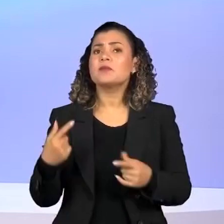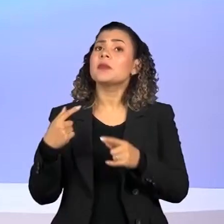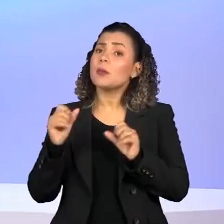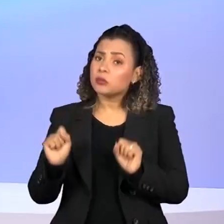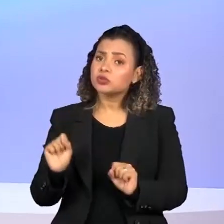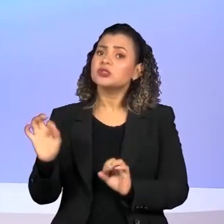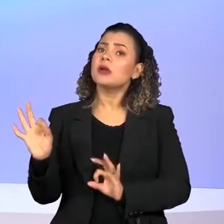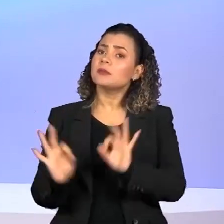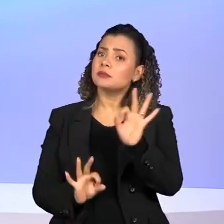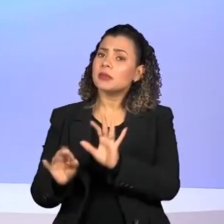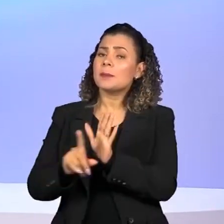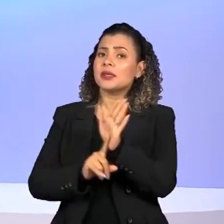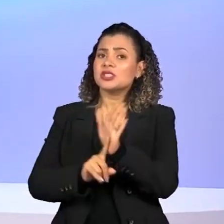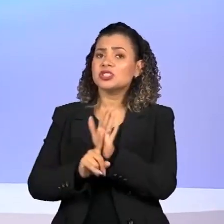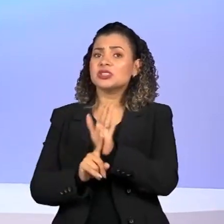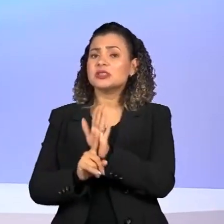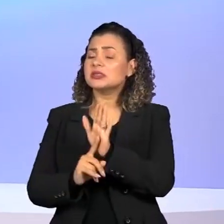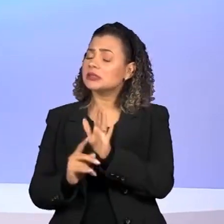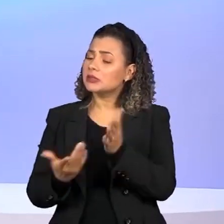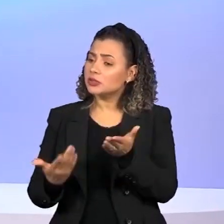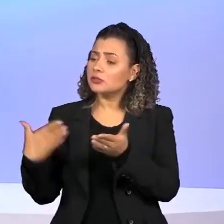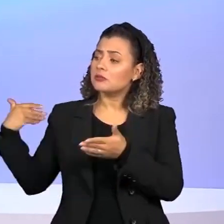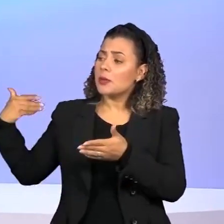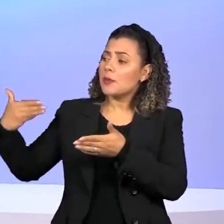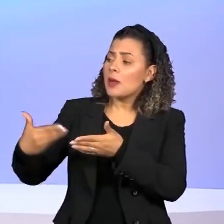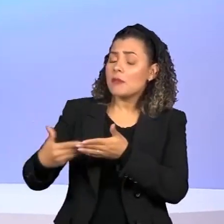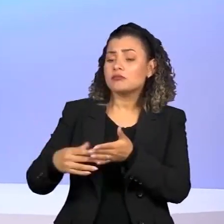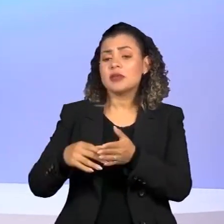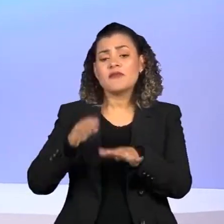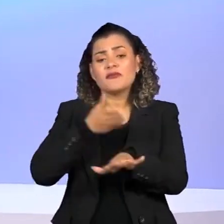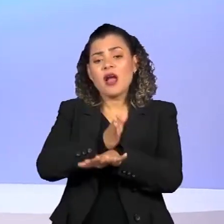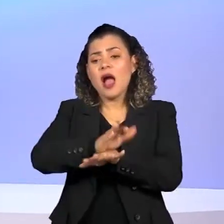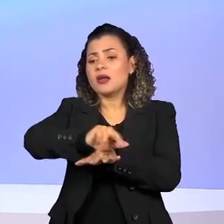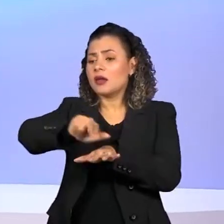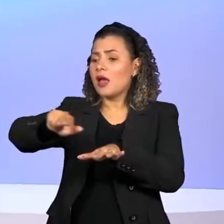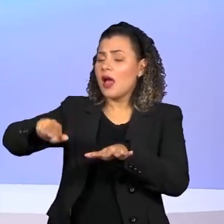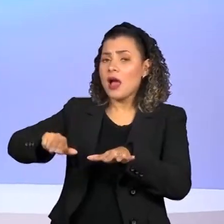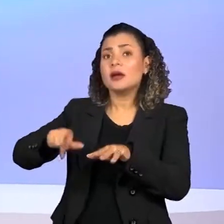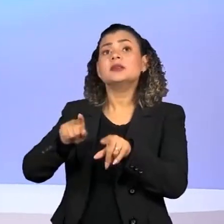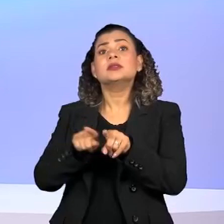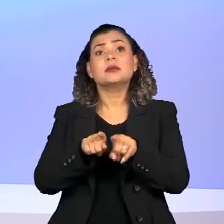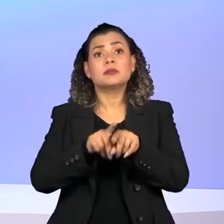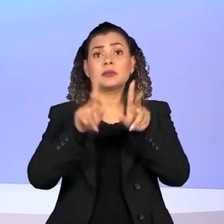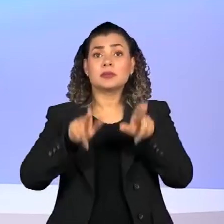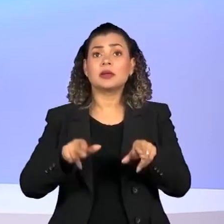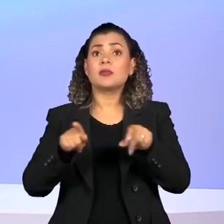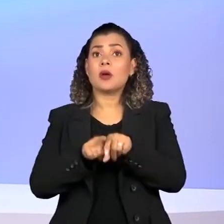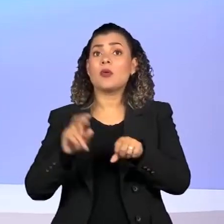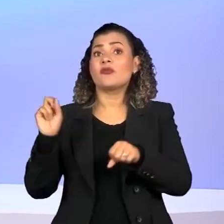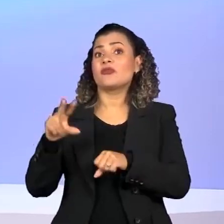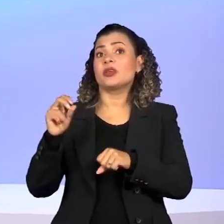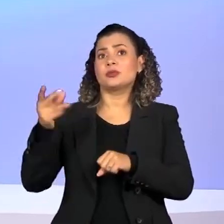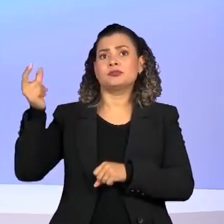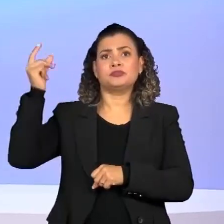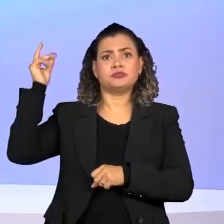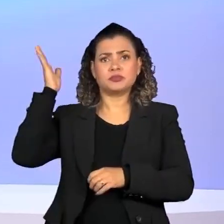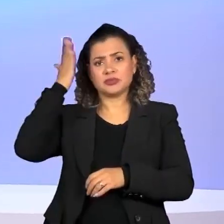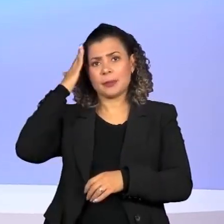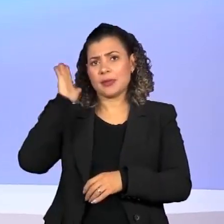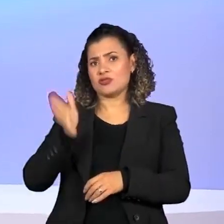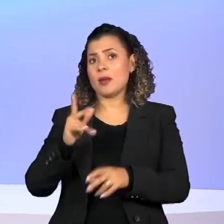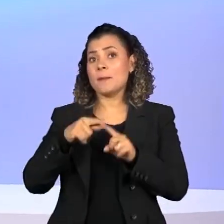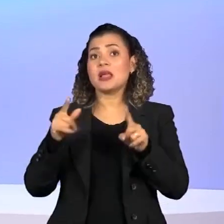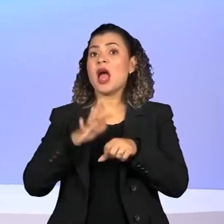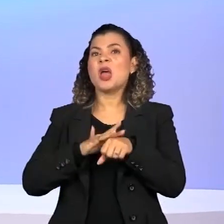poderia talvez ter pesquisas de base em várias áreas de vigilância até no caso do Zico Eu quero um vírus conhecido há muito tempo mais